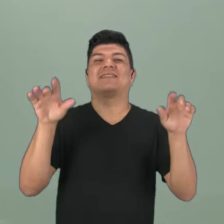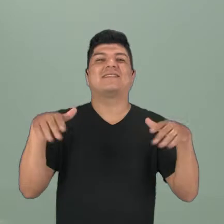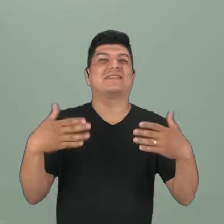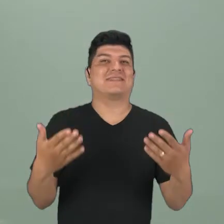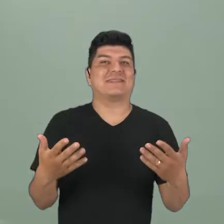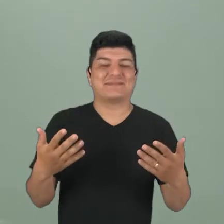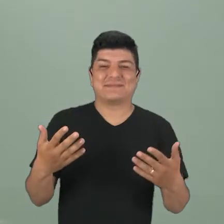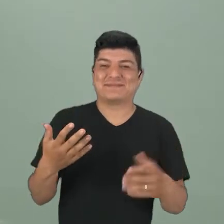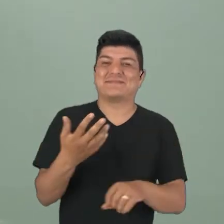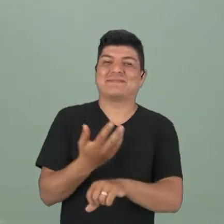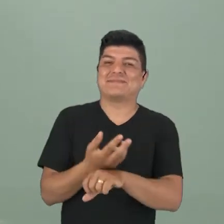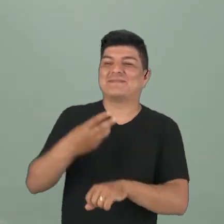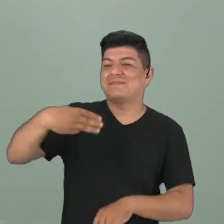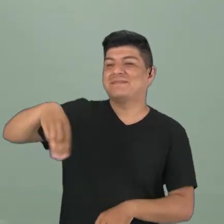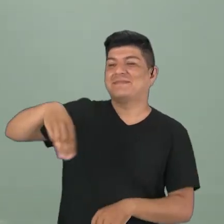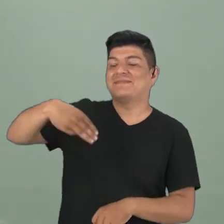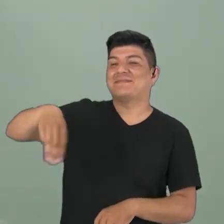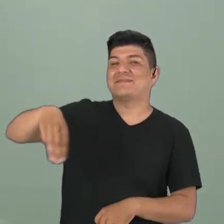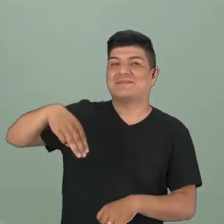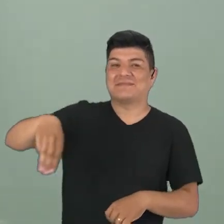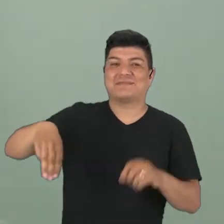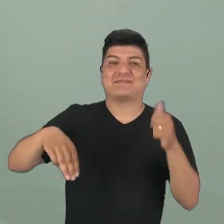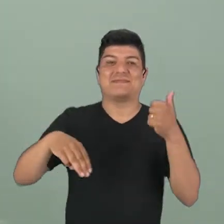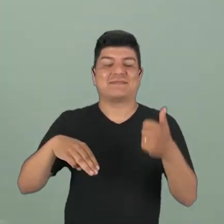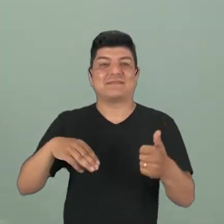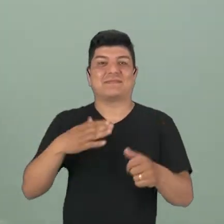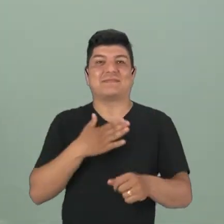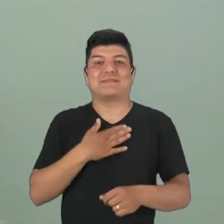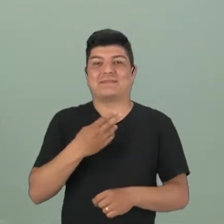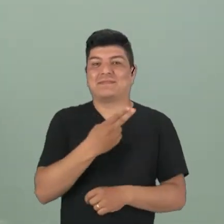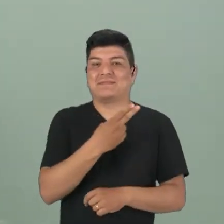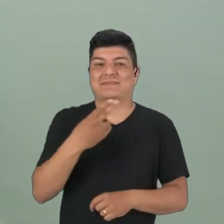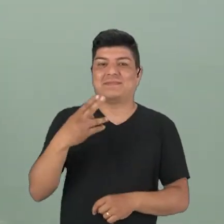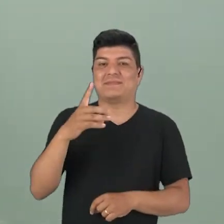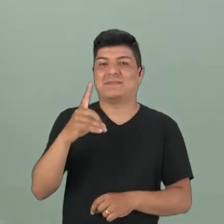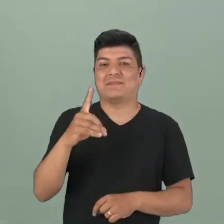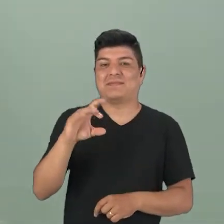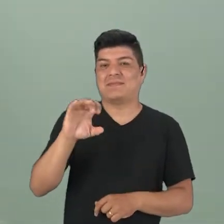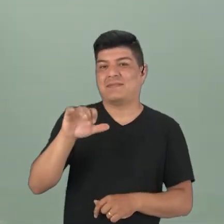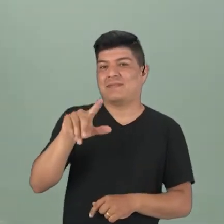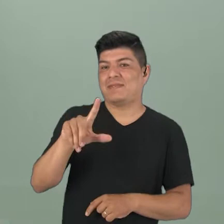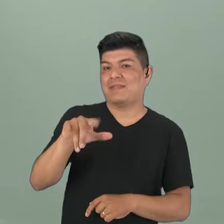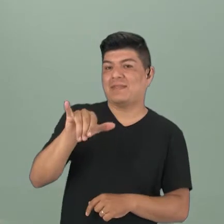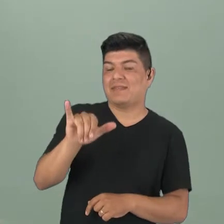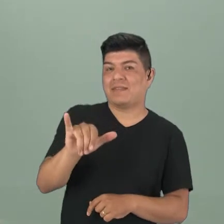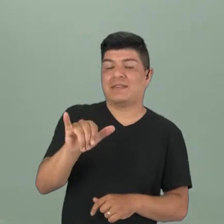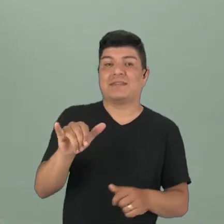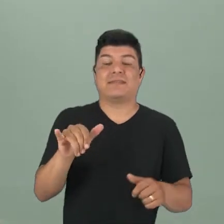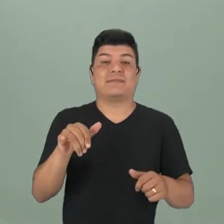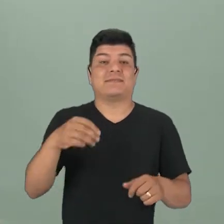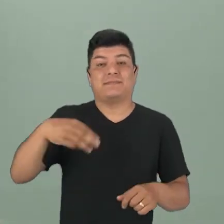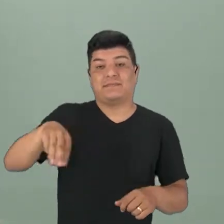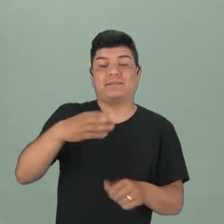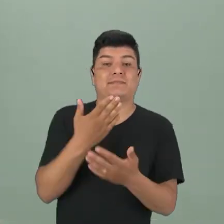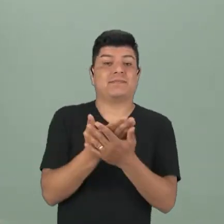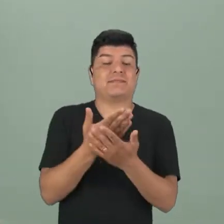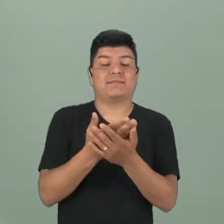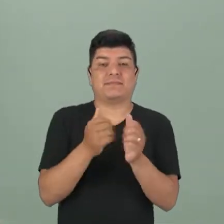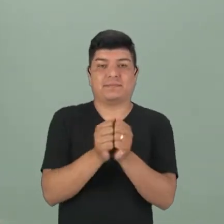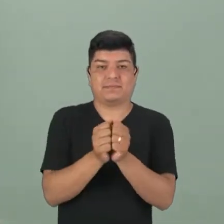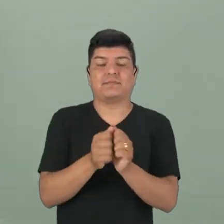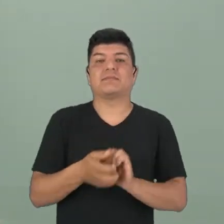matéria? Matemática, tá? Sou a professora Deli e hoje vamos trabalhar matemática juntos. E